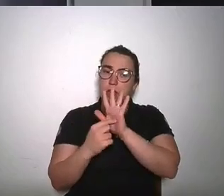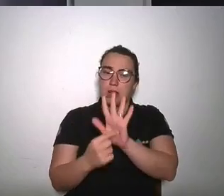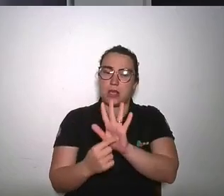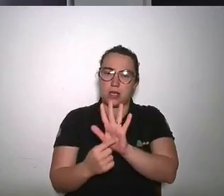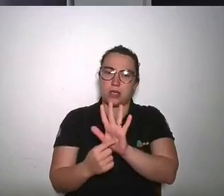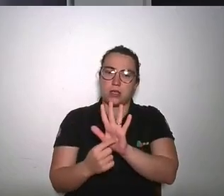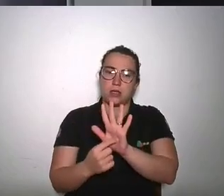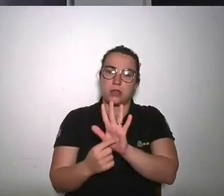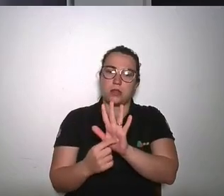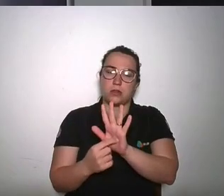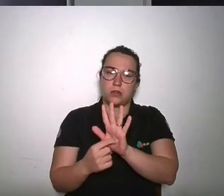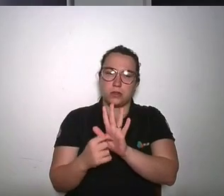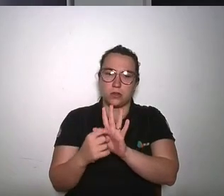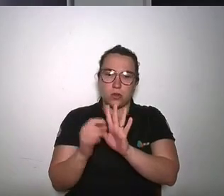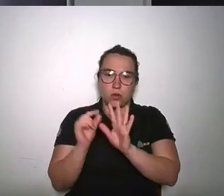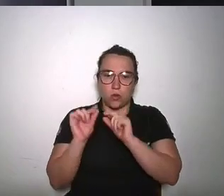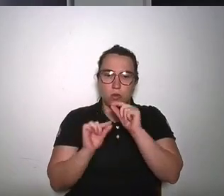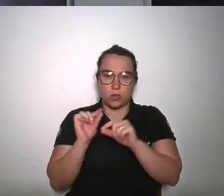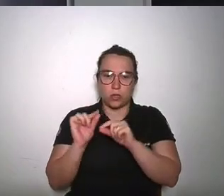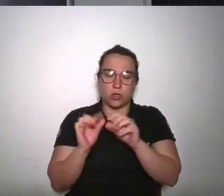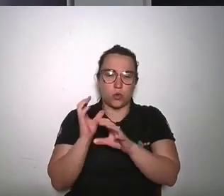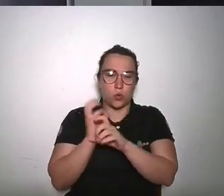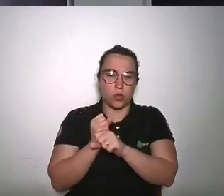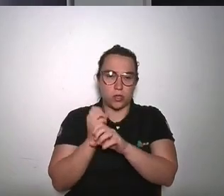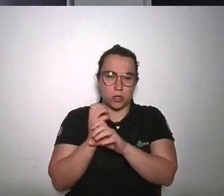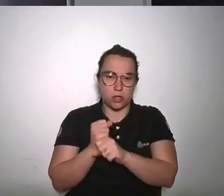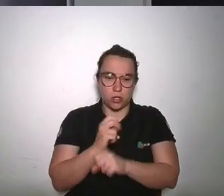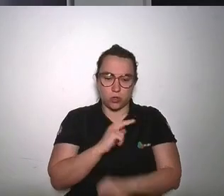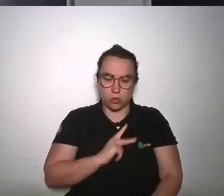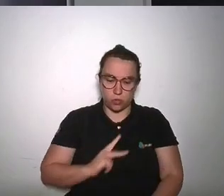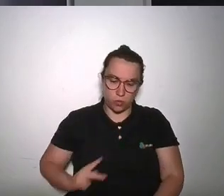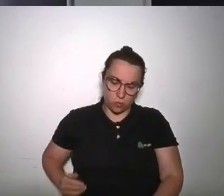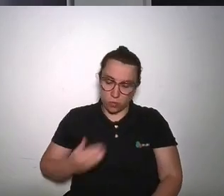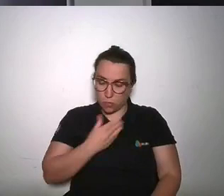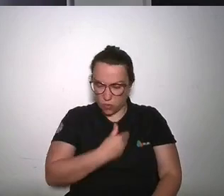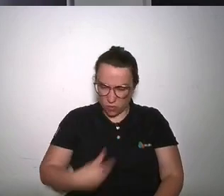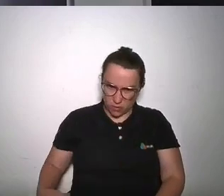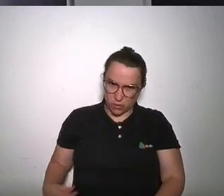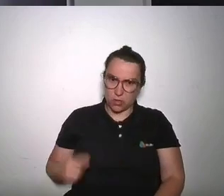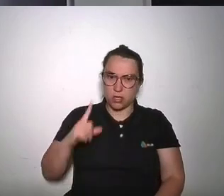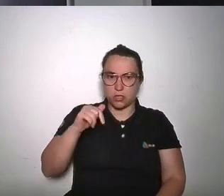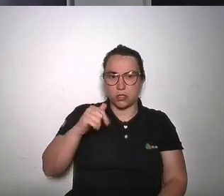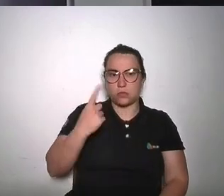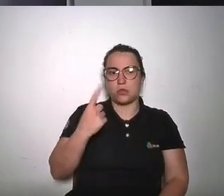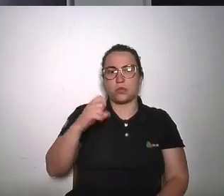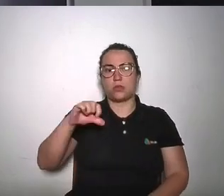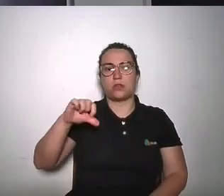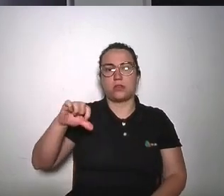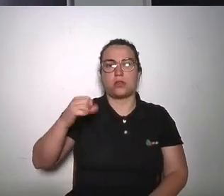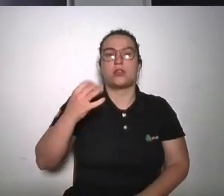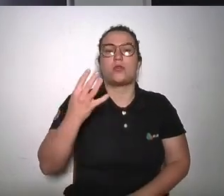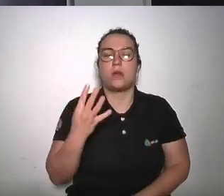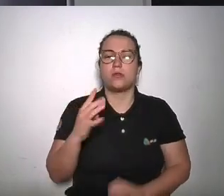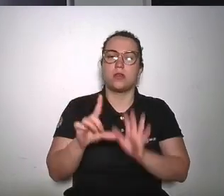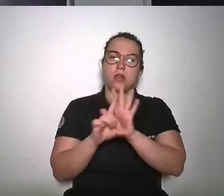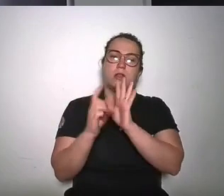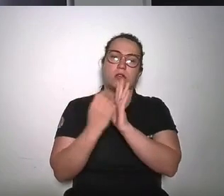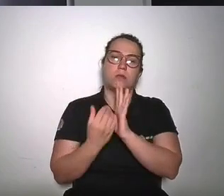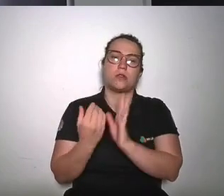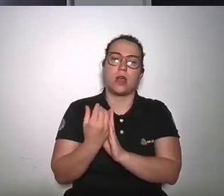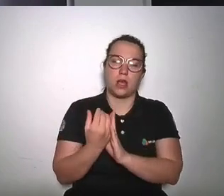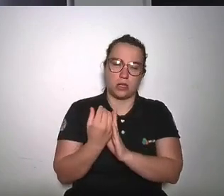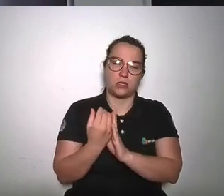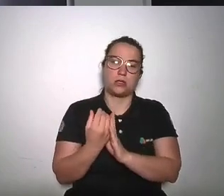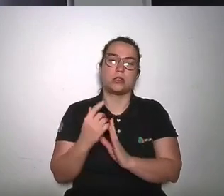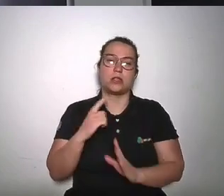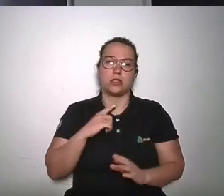dá prevenção para a contabilidade pública, 17 de março de 1964, e a Lei Complementar 101, que